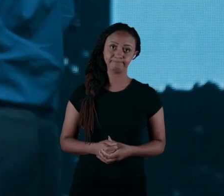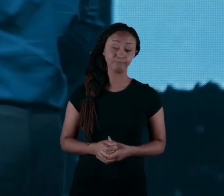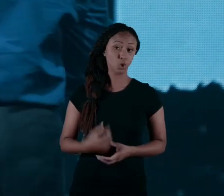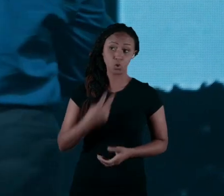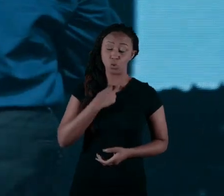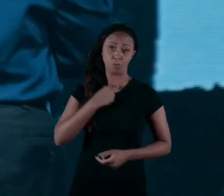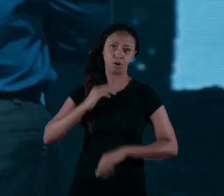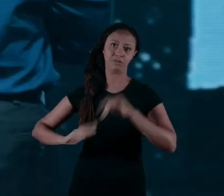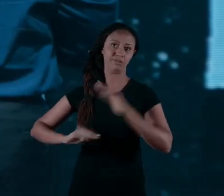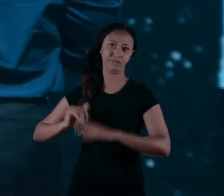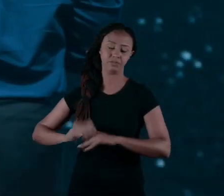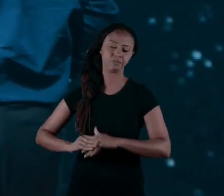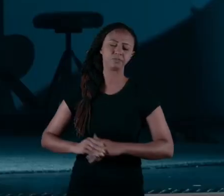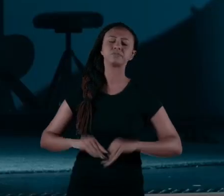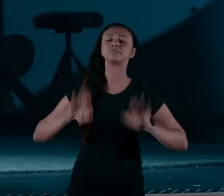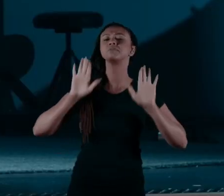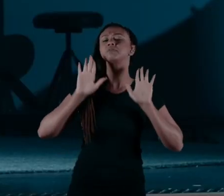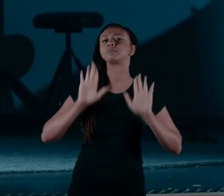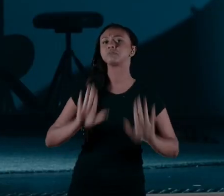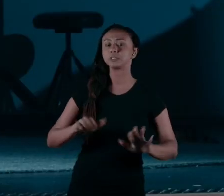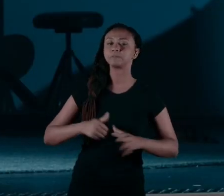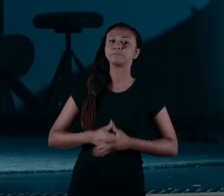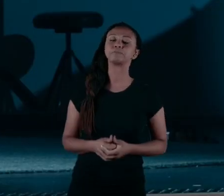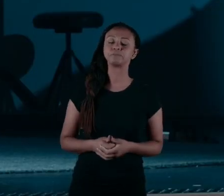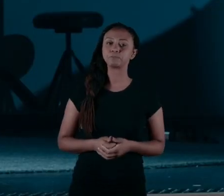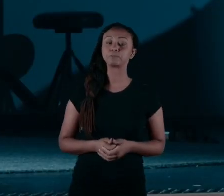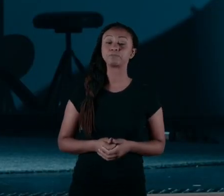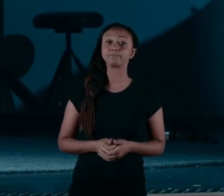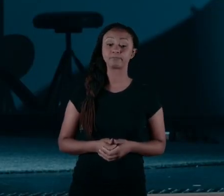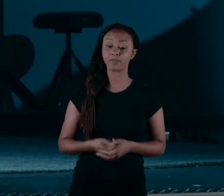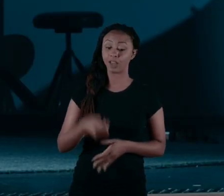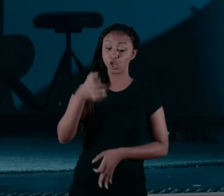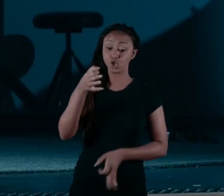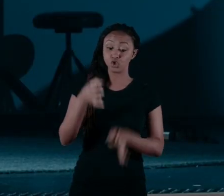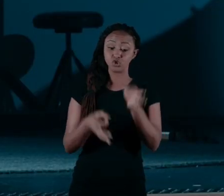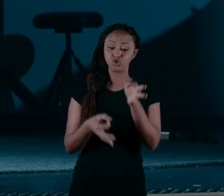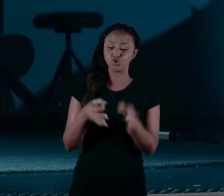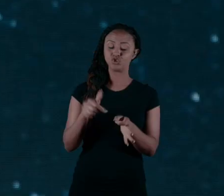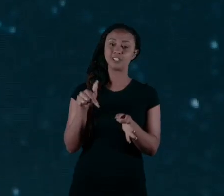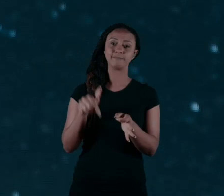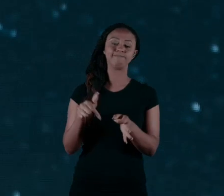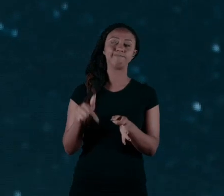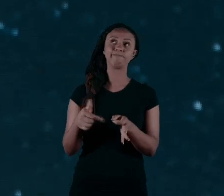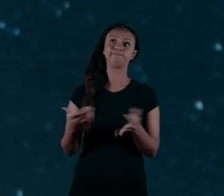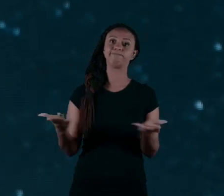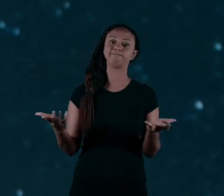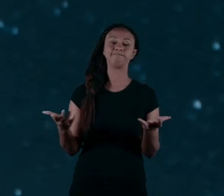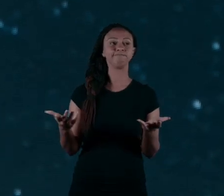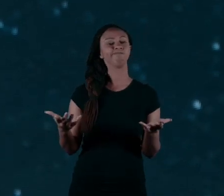Agora, gente, a justiça é algo extraordinário.